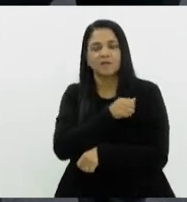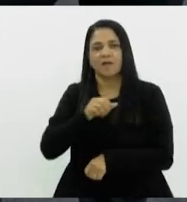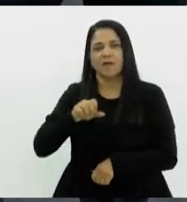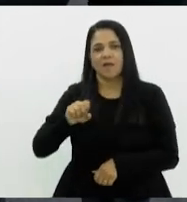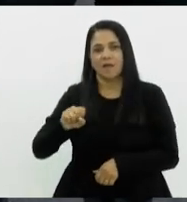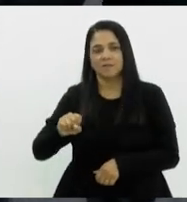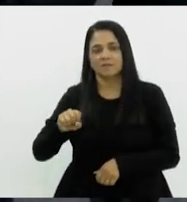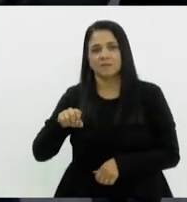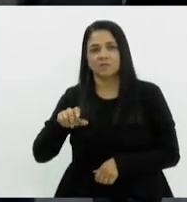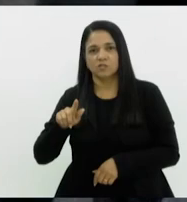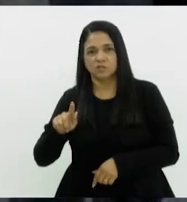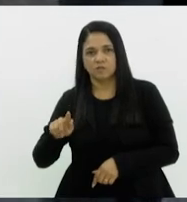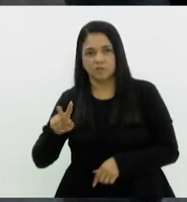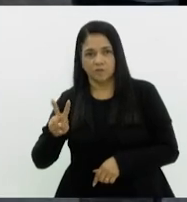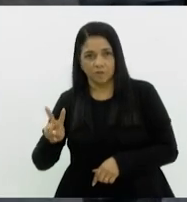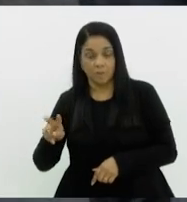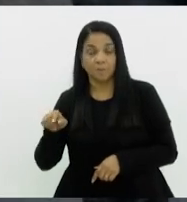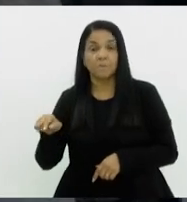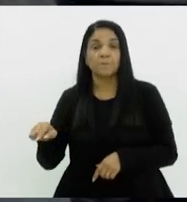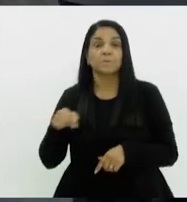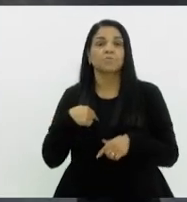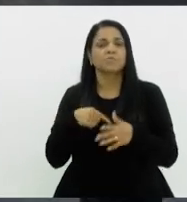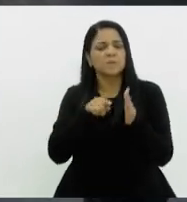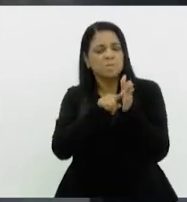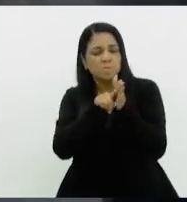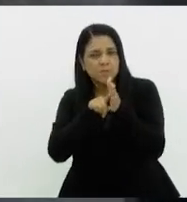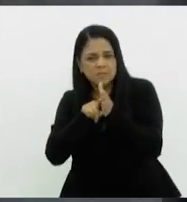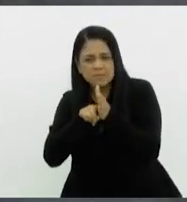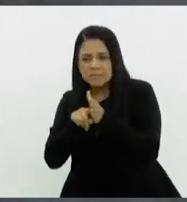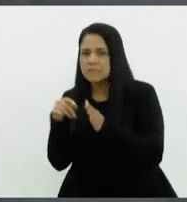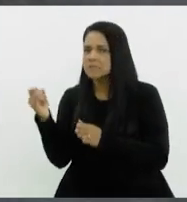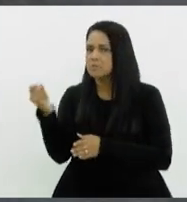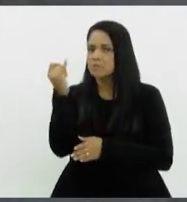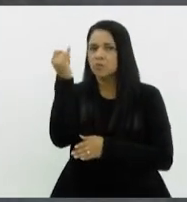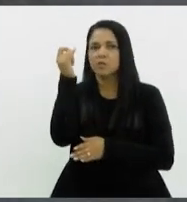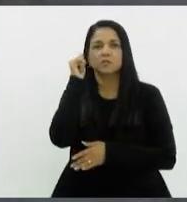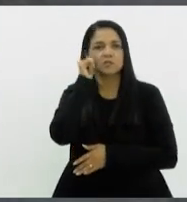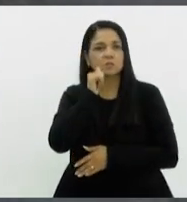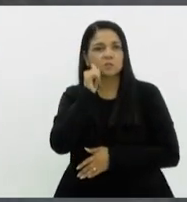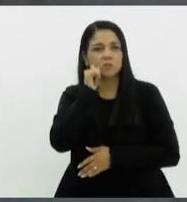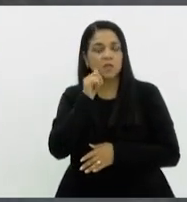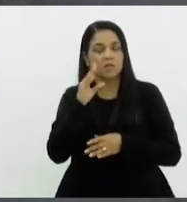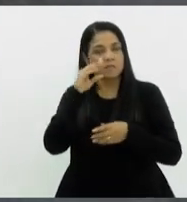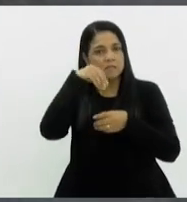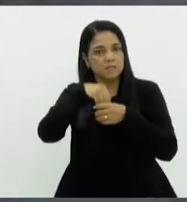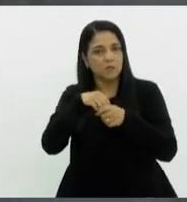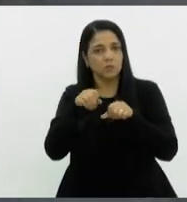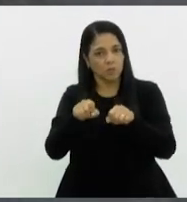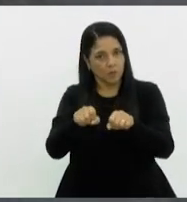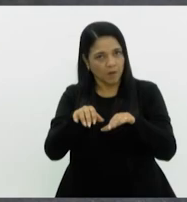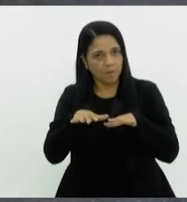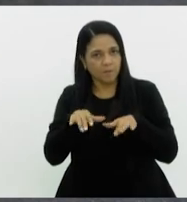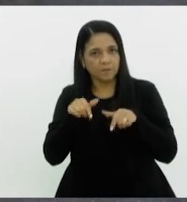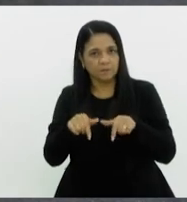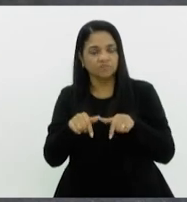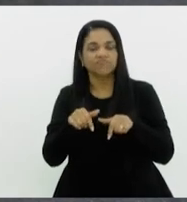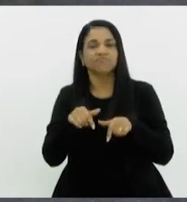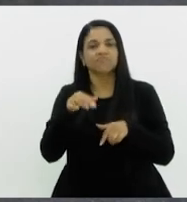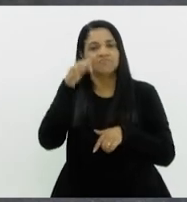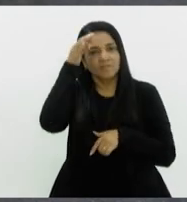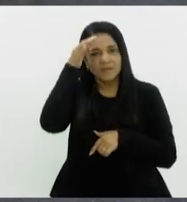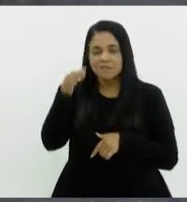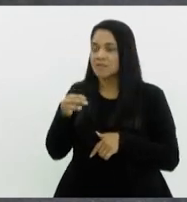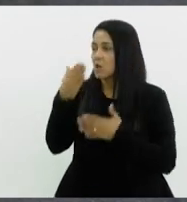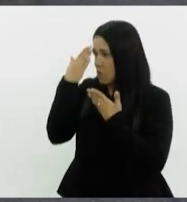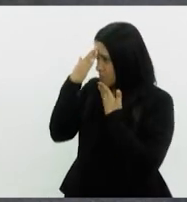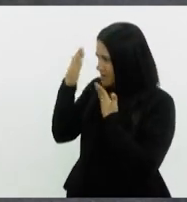que, senhora presidenta, está fazendo uma pesquisa super importante sobre mulheres no parlamento, entendendo aqui, muito obrigada pela